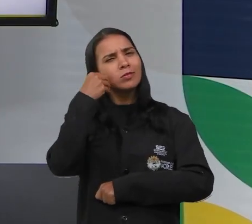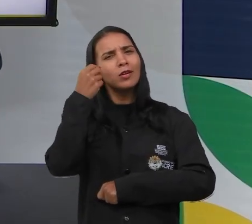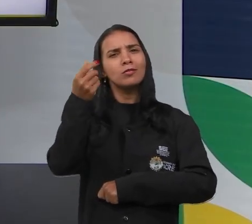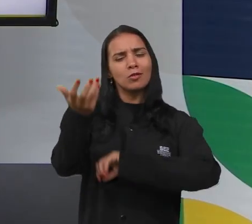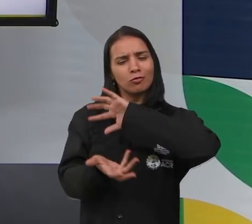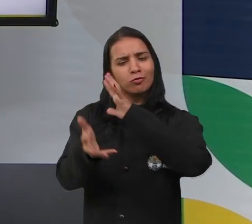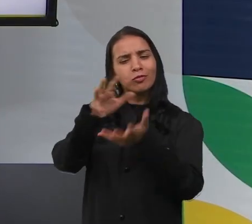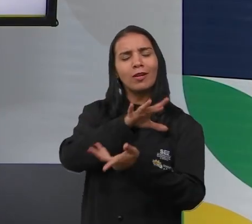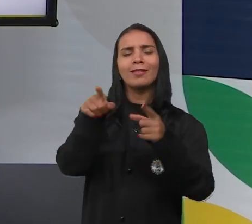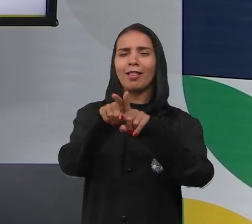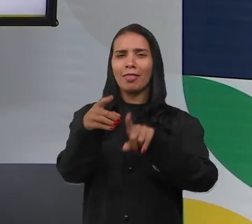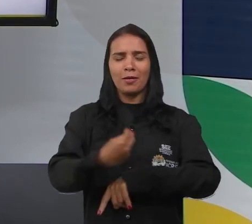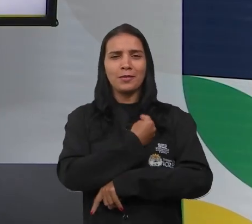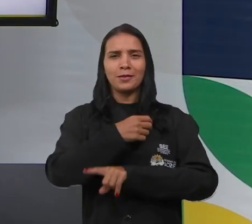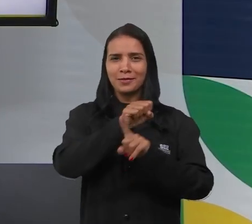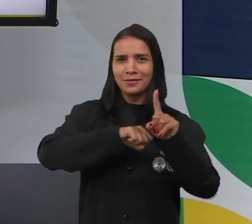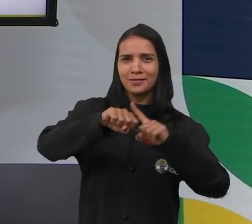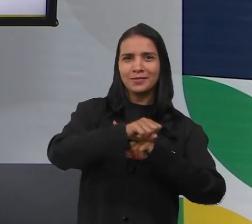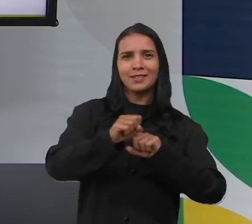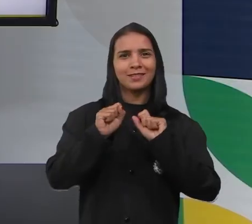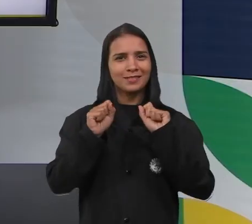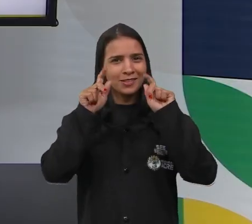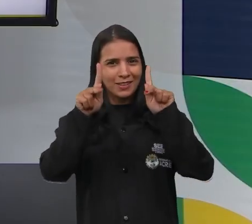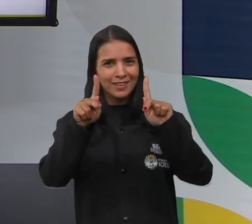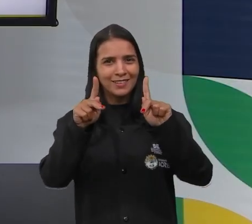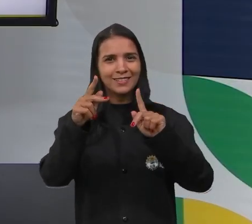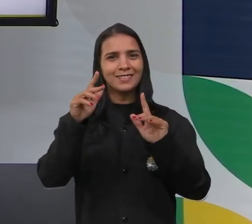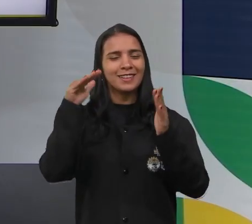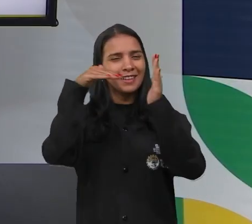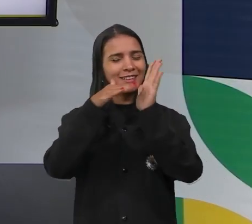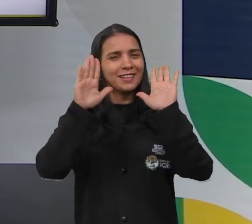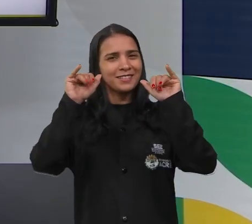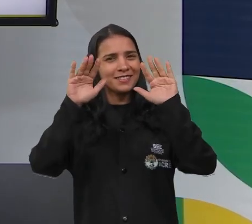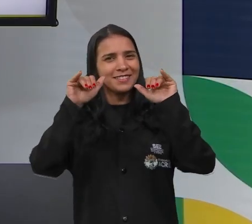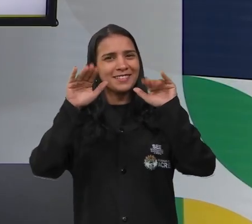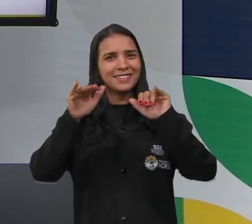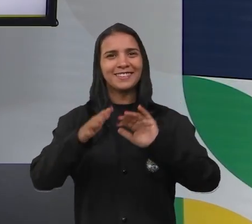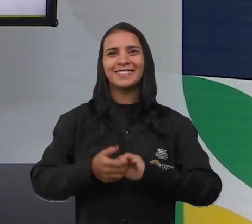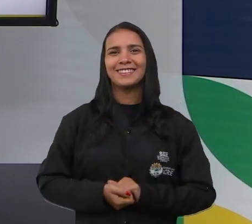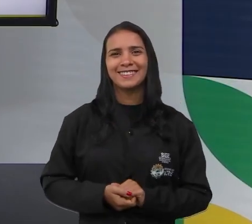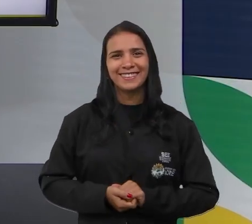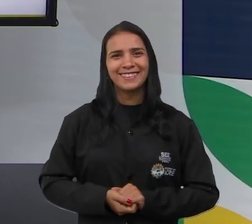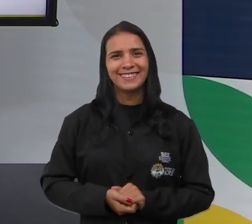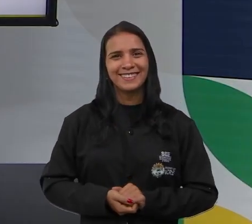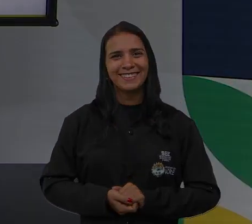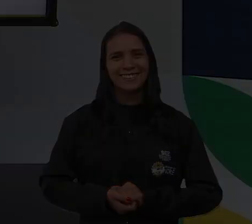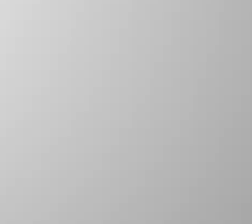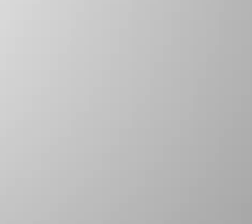transformar a sua realidade social. Tudo bem? Nos vemos em uma próxima oportunidade. Até mais. Beijo!